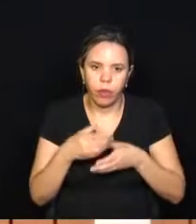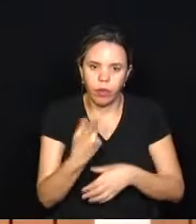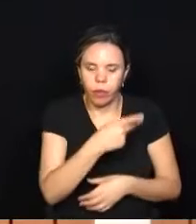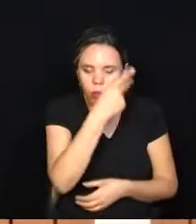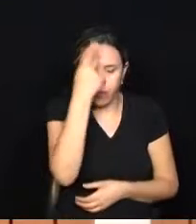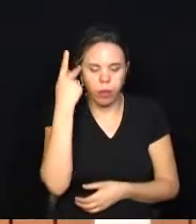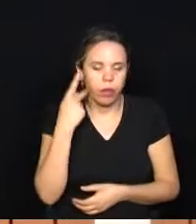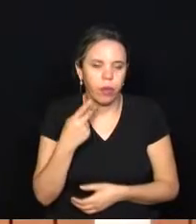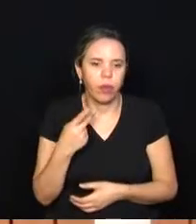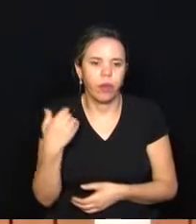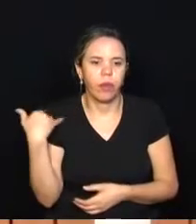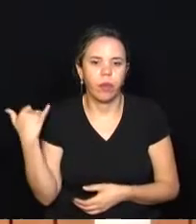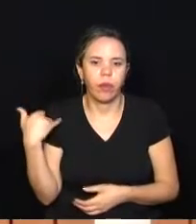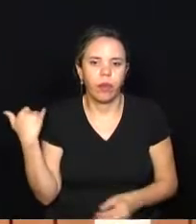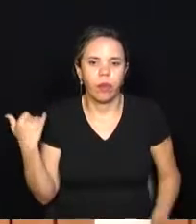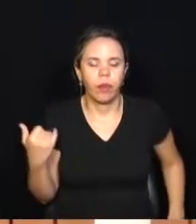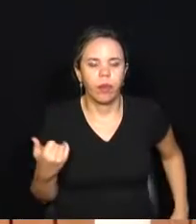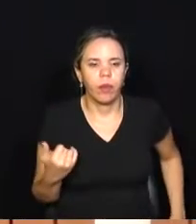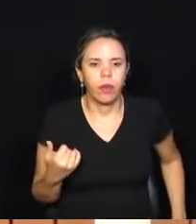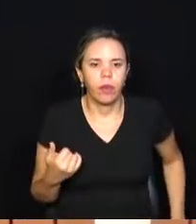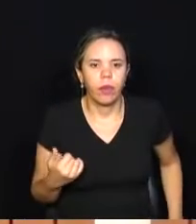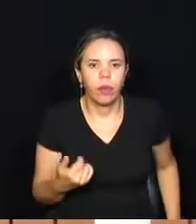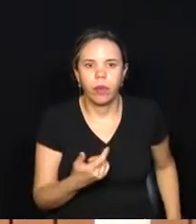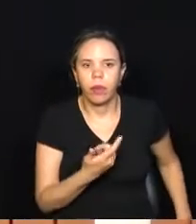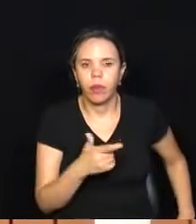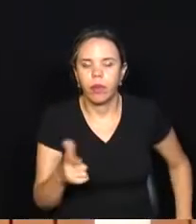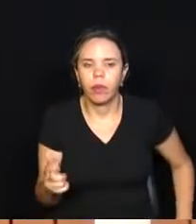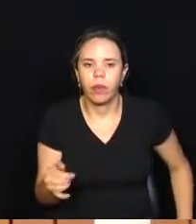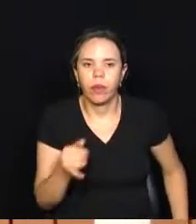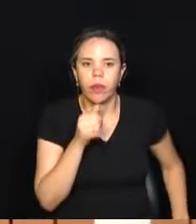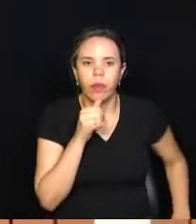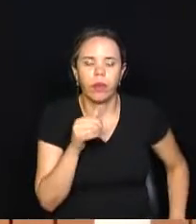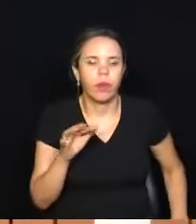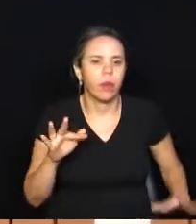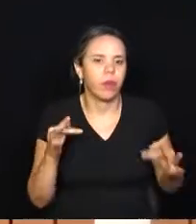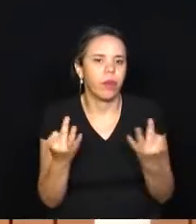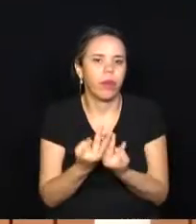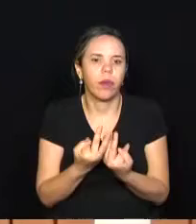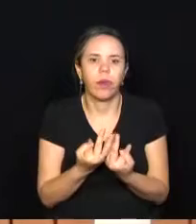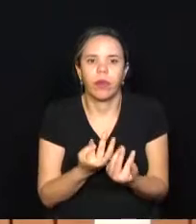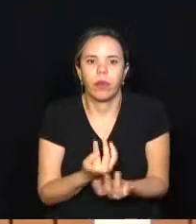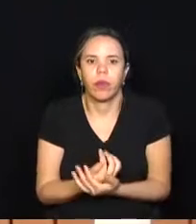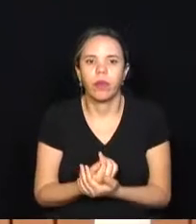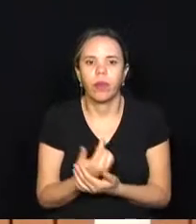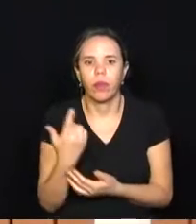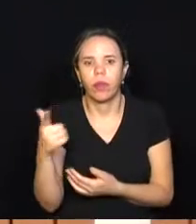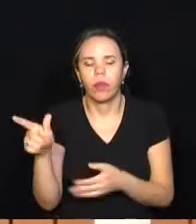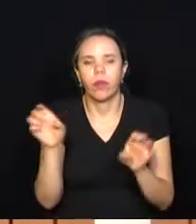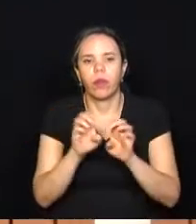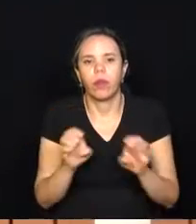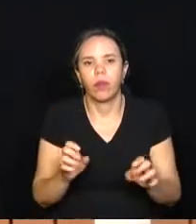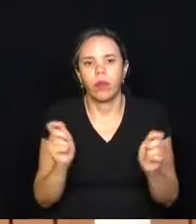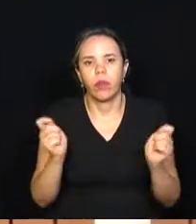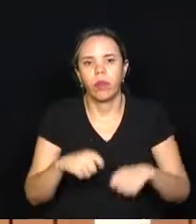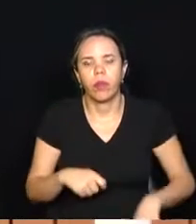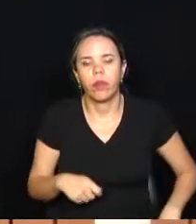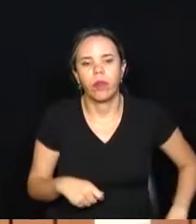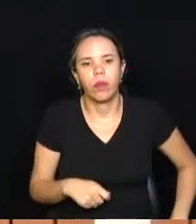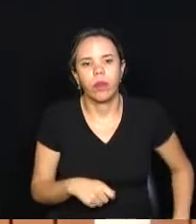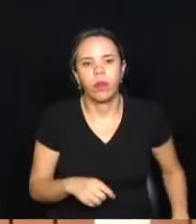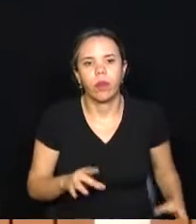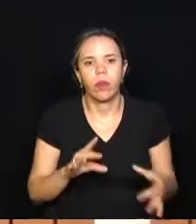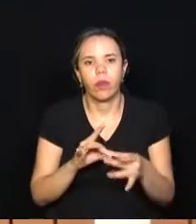pessoas da mesma idade, né? Uma vez que ele não tenha, por exemplo, família, uma vez que ele não tenha outra estrutura para poder se ligar a